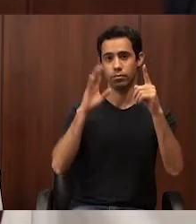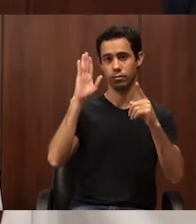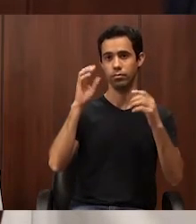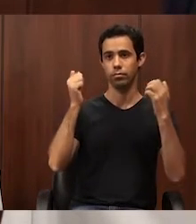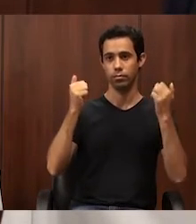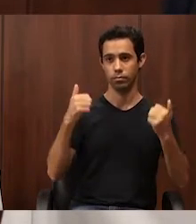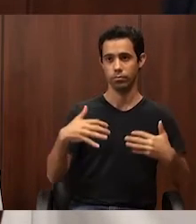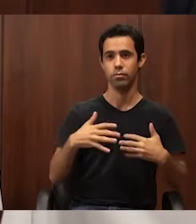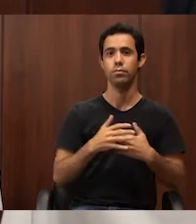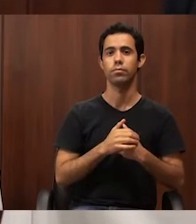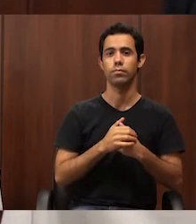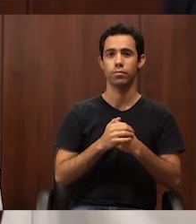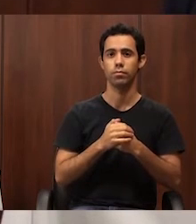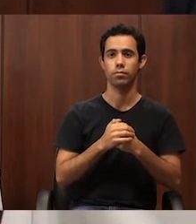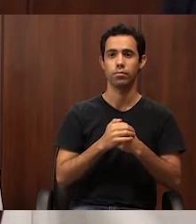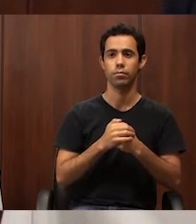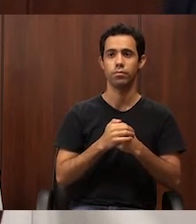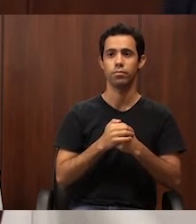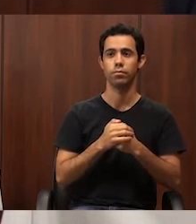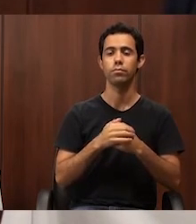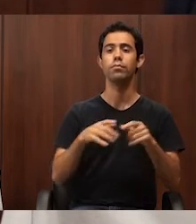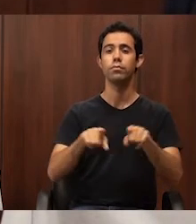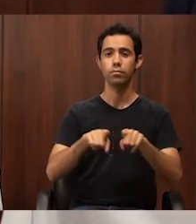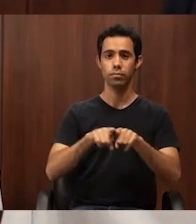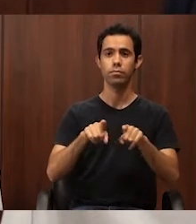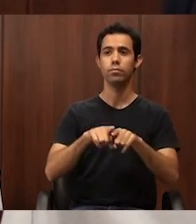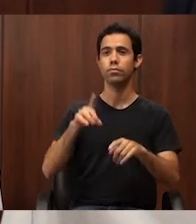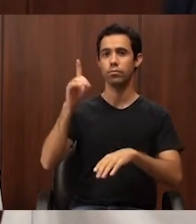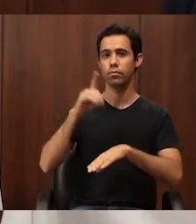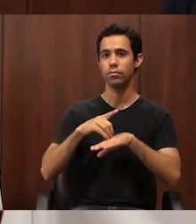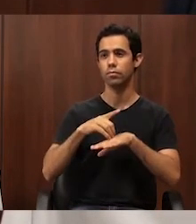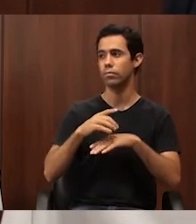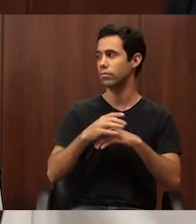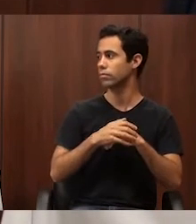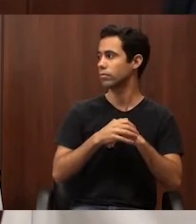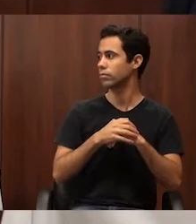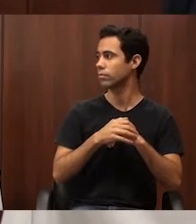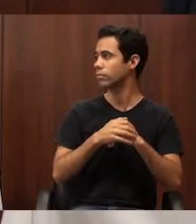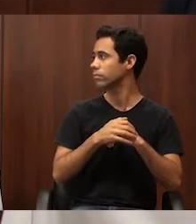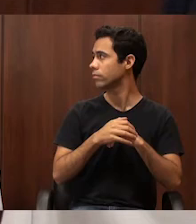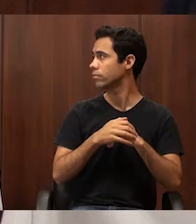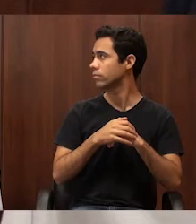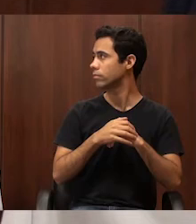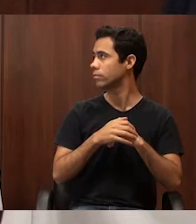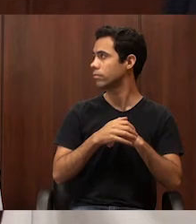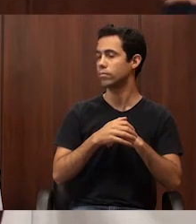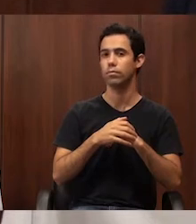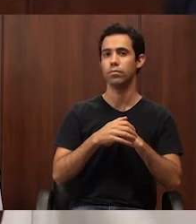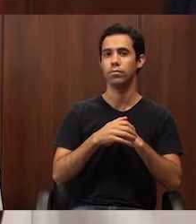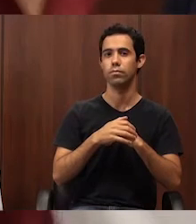fiscalização, essa descentralização das diretorias de ensino. É que sem o microfone depois não dá para ouvir na gravação.